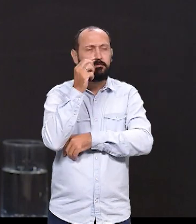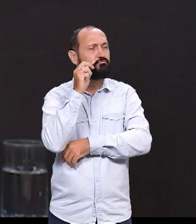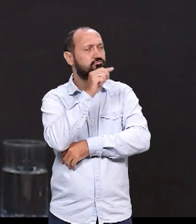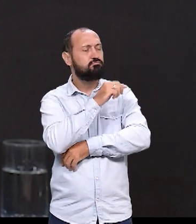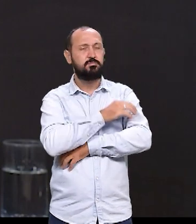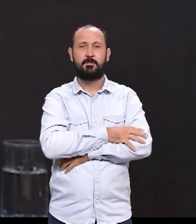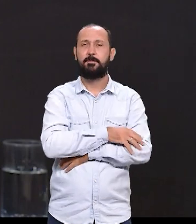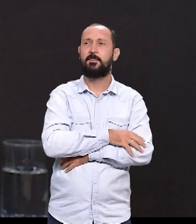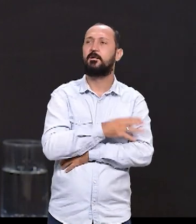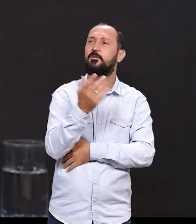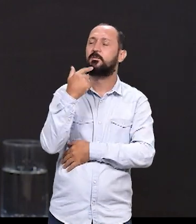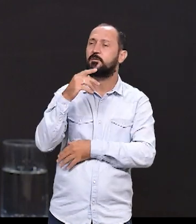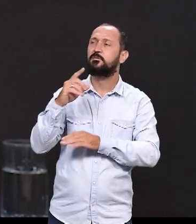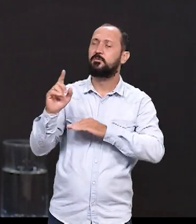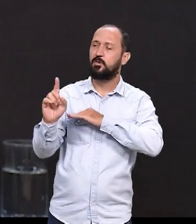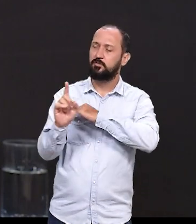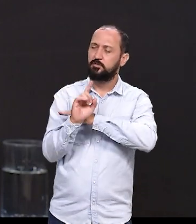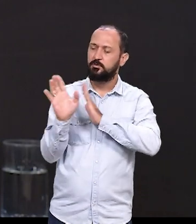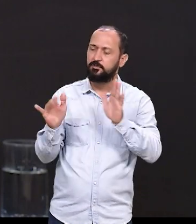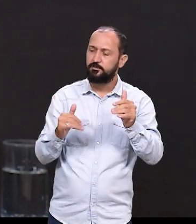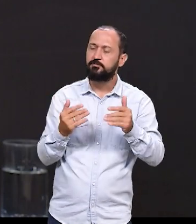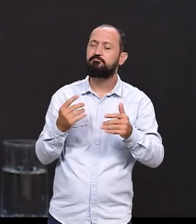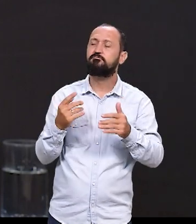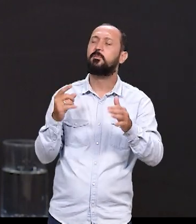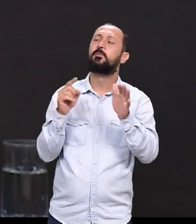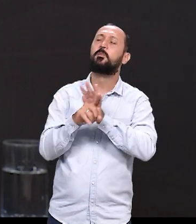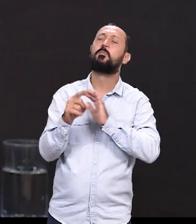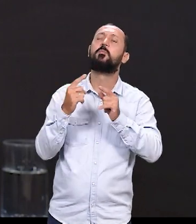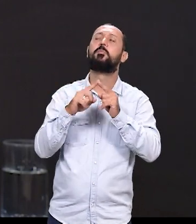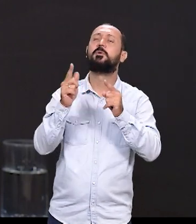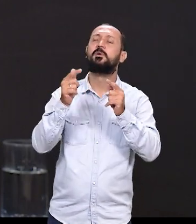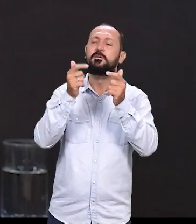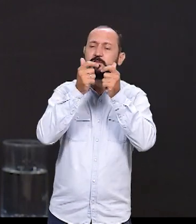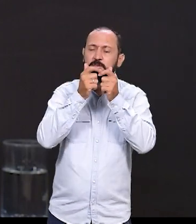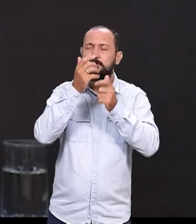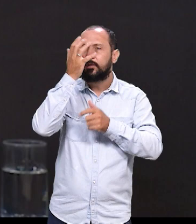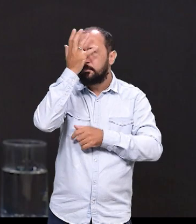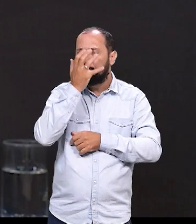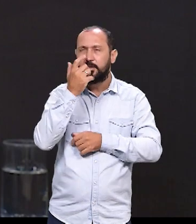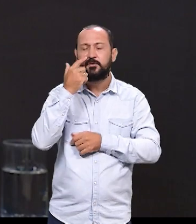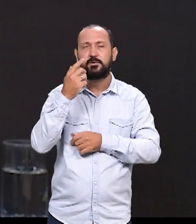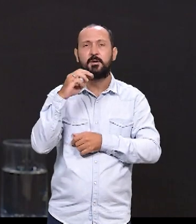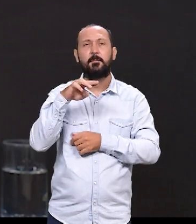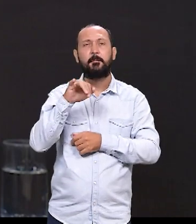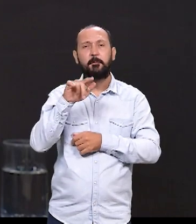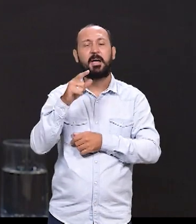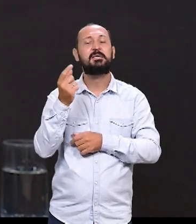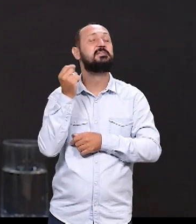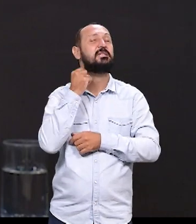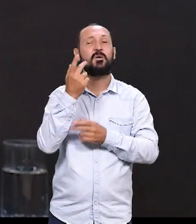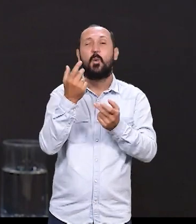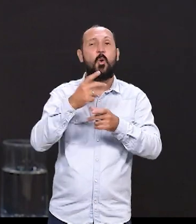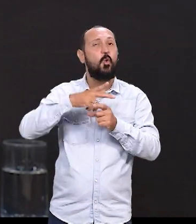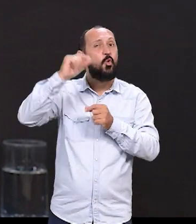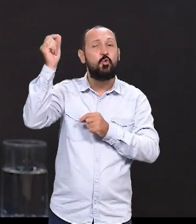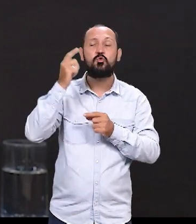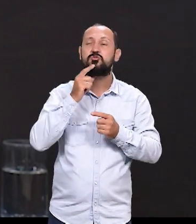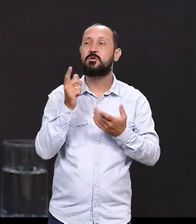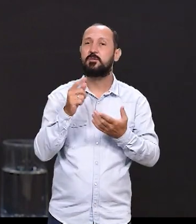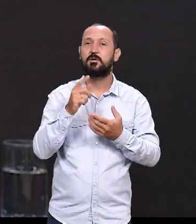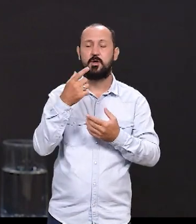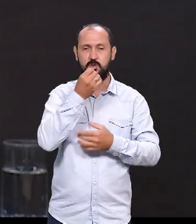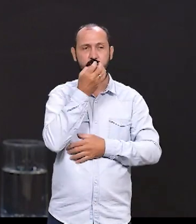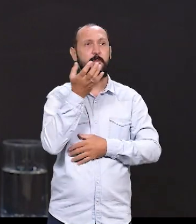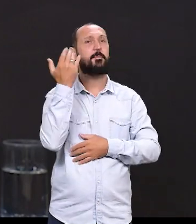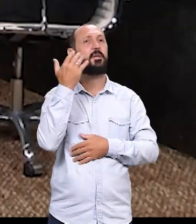sorriso meio fechado e meio brava com a gente até um dia numa consulta de retorno eu perguntei para ela qual que era o motivo dela estar brava se ela tinha gan na mega-cena né